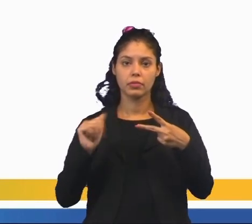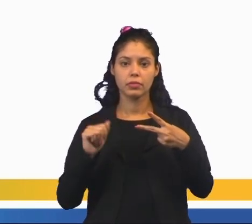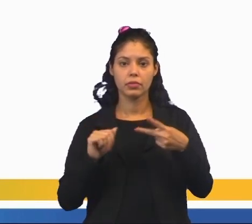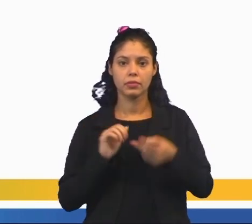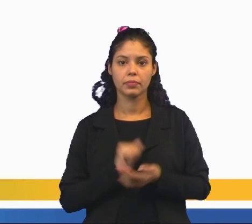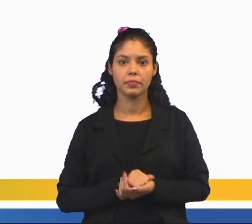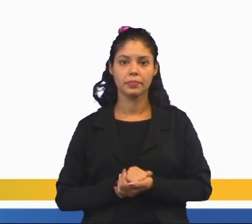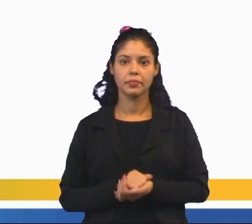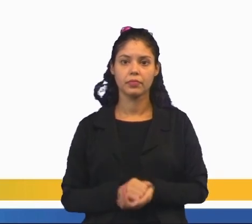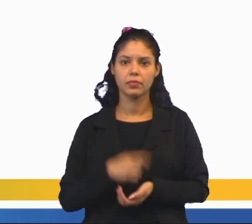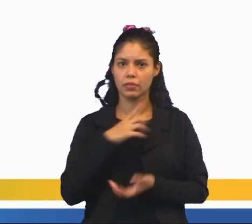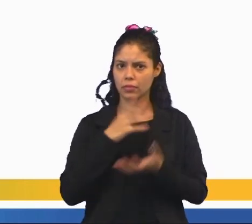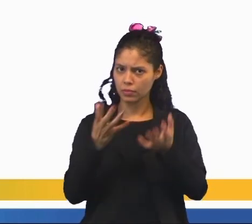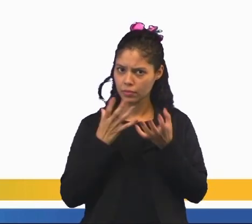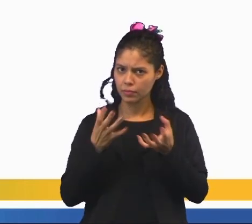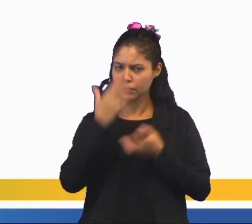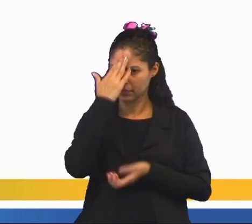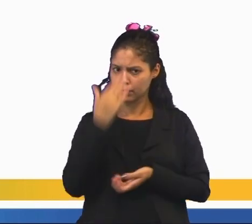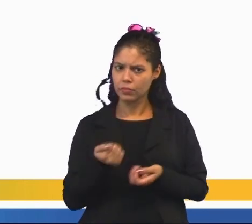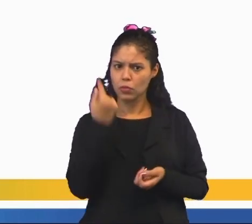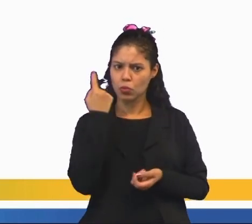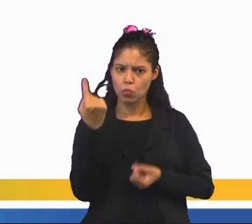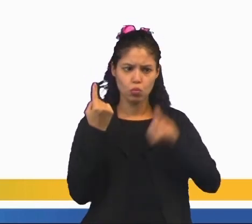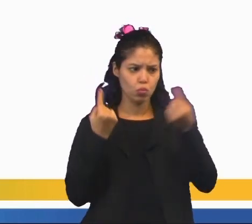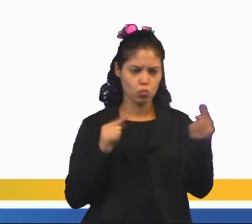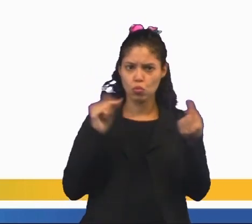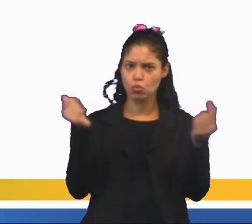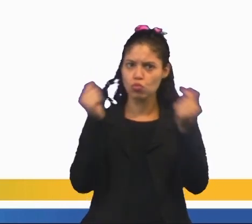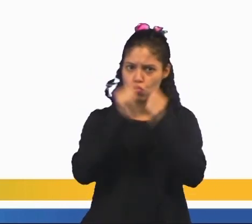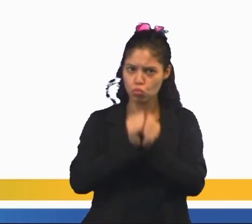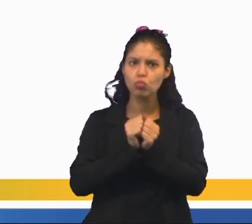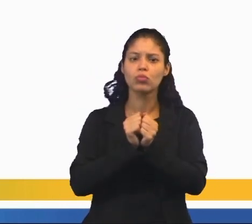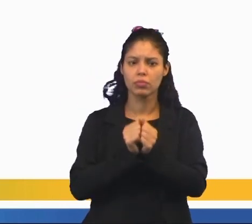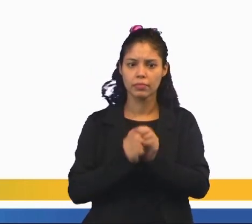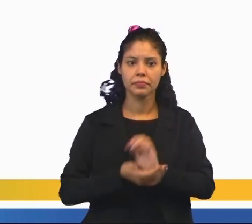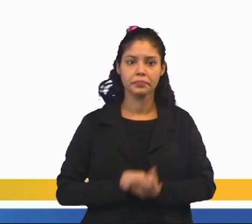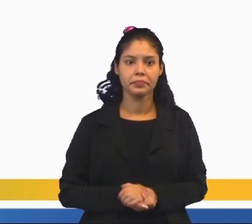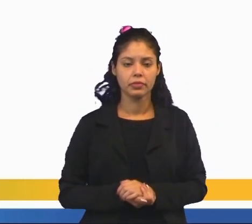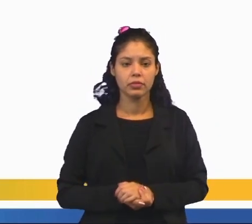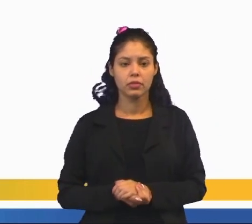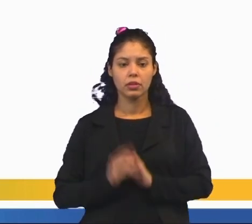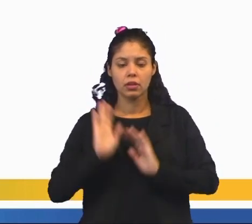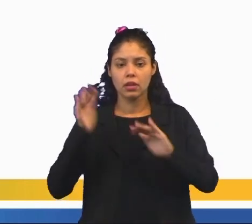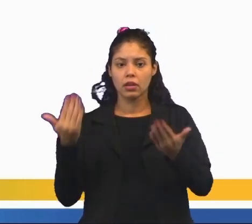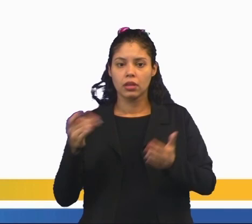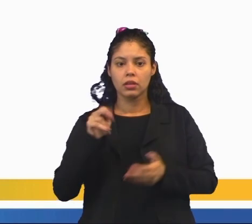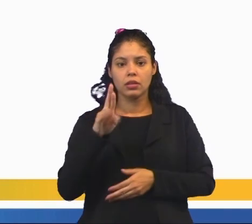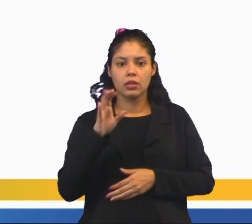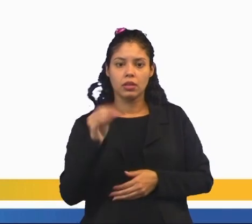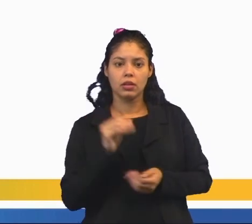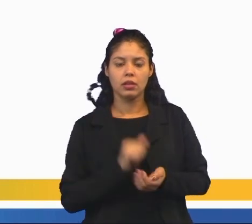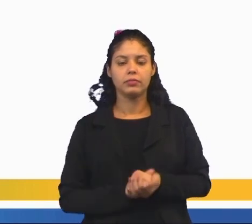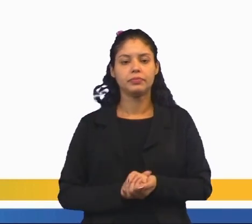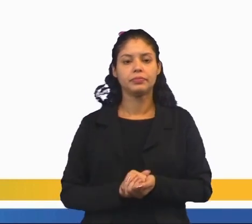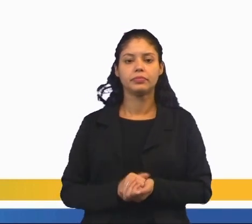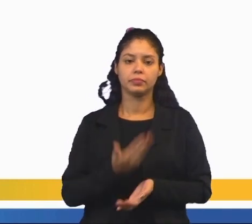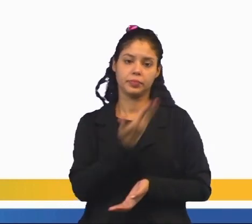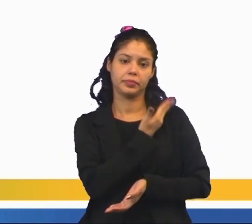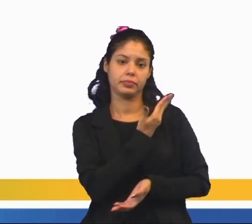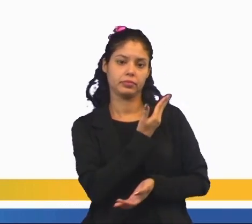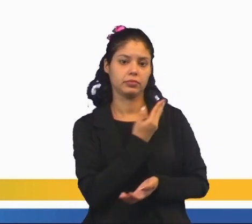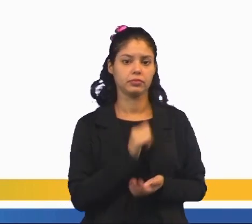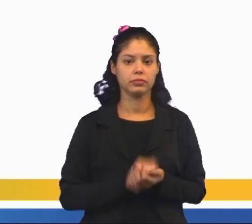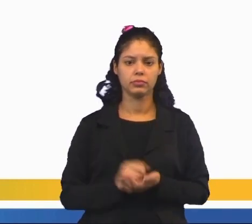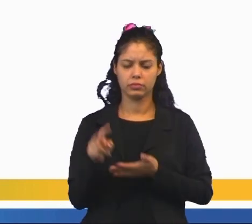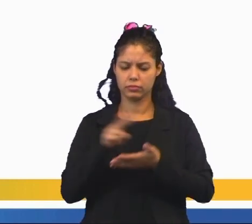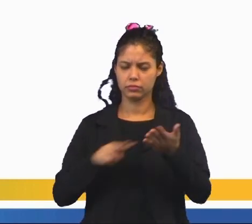porcaria repugnante, que ela queria que um significasse o outro, né? Qual verbete o